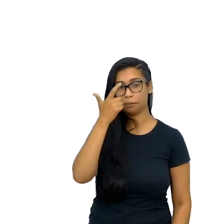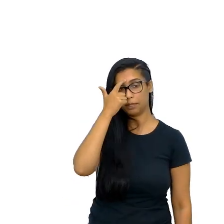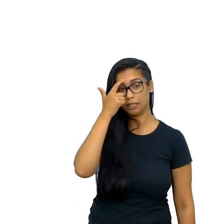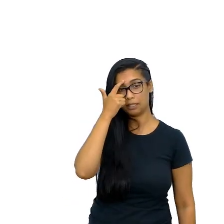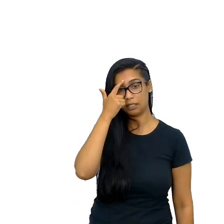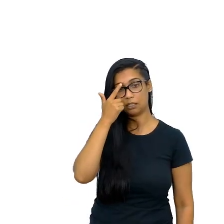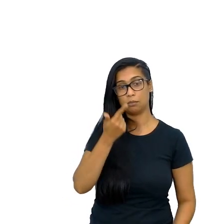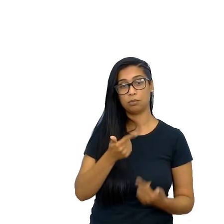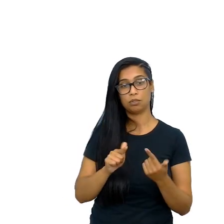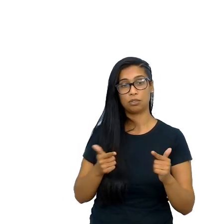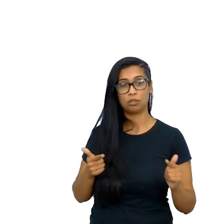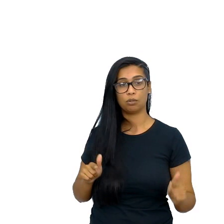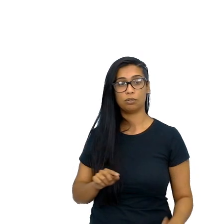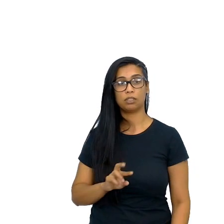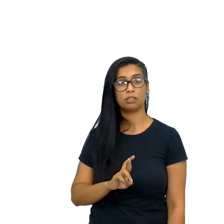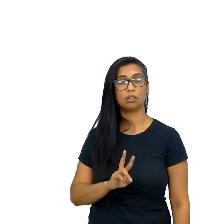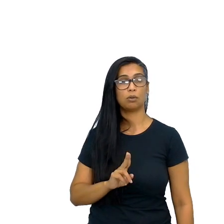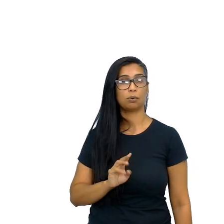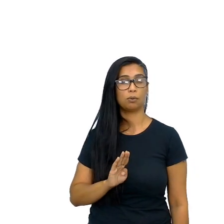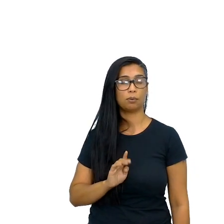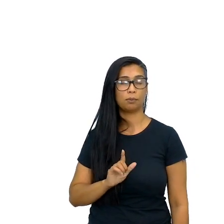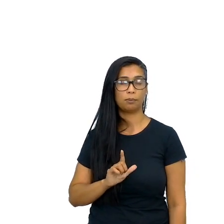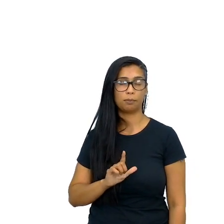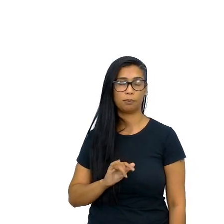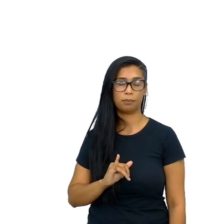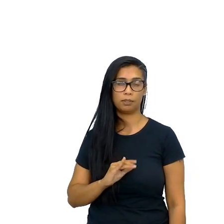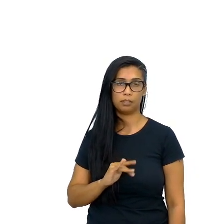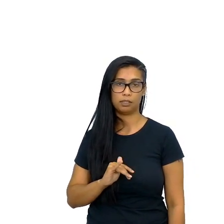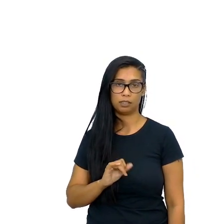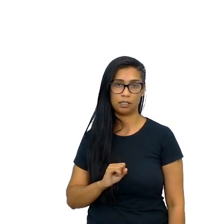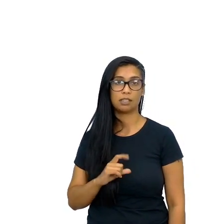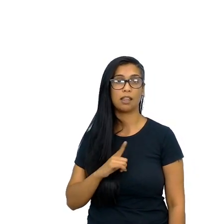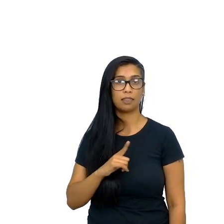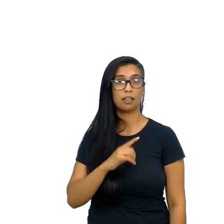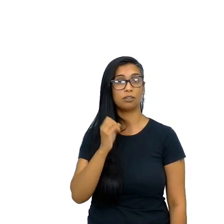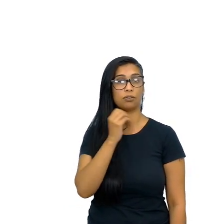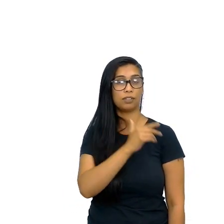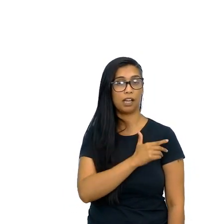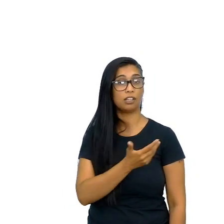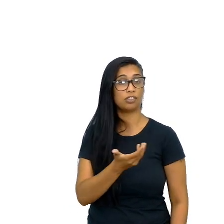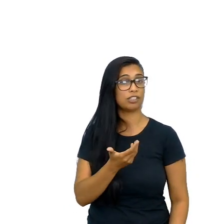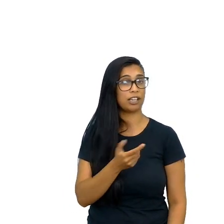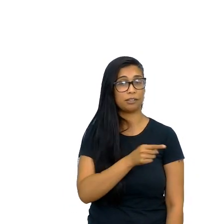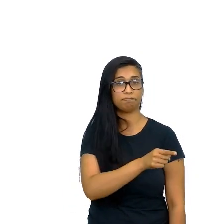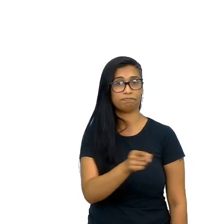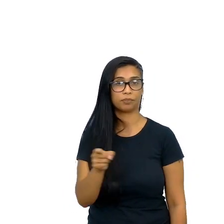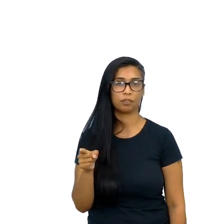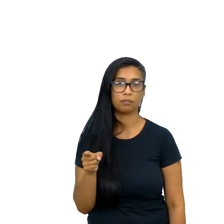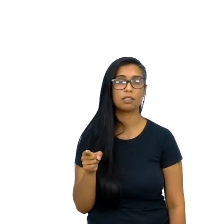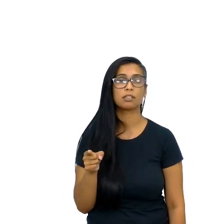relativas a esse texto, tá bom? Há uma novidade aqui, professores, gostaria que vocês aqui